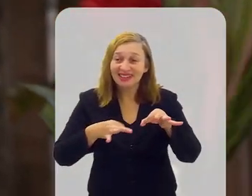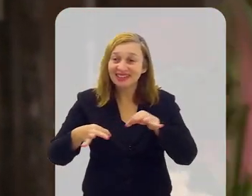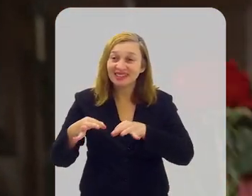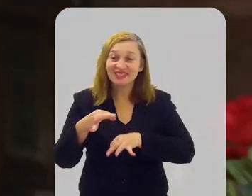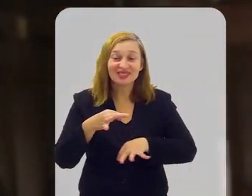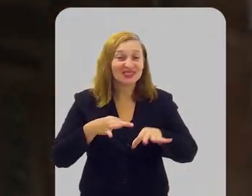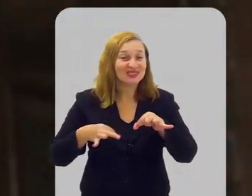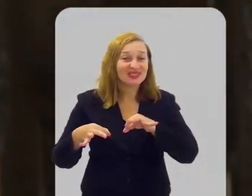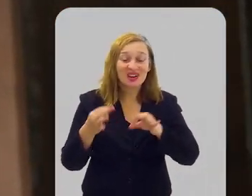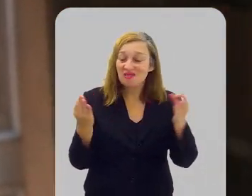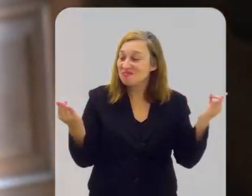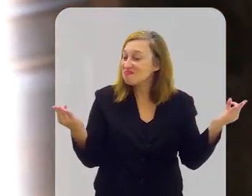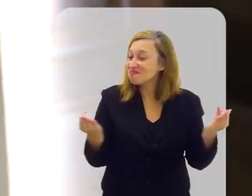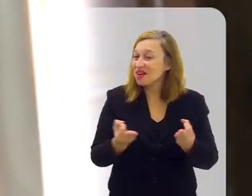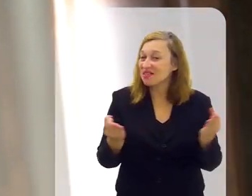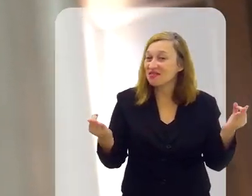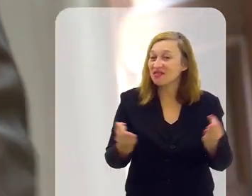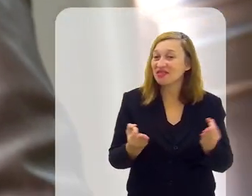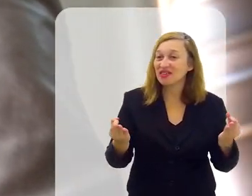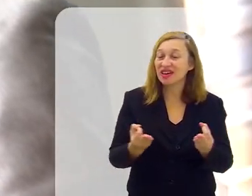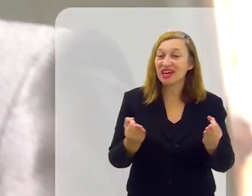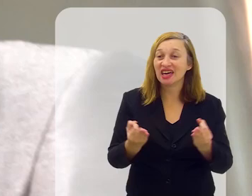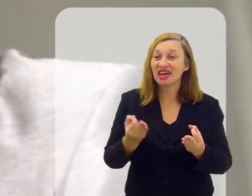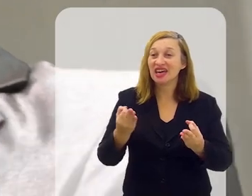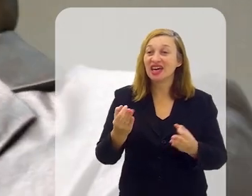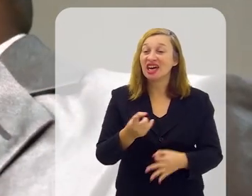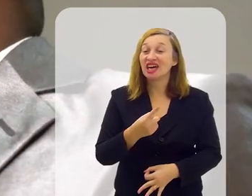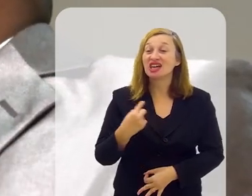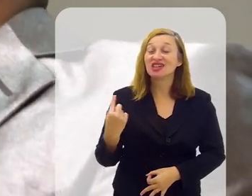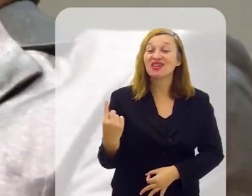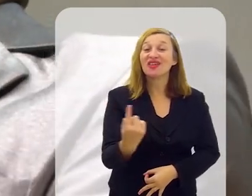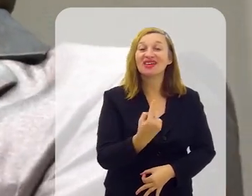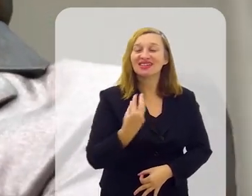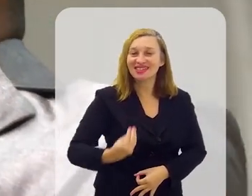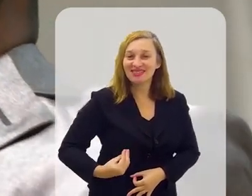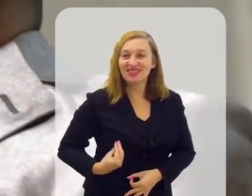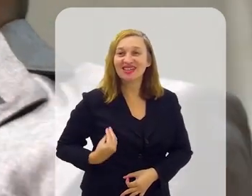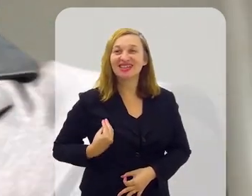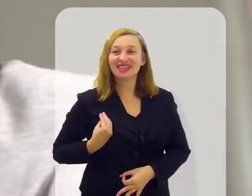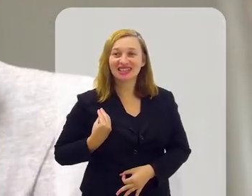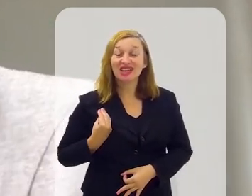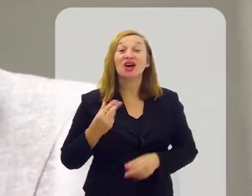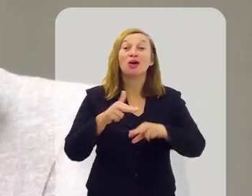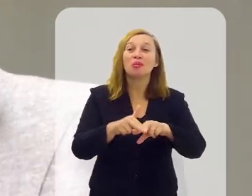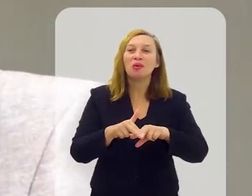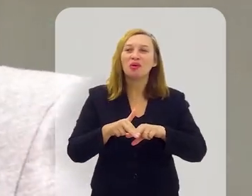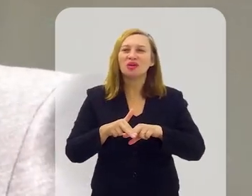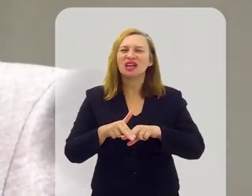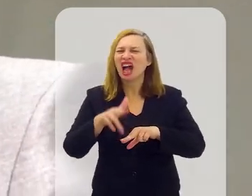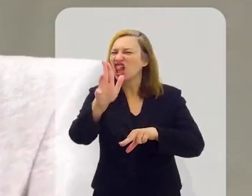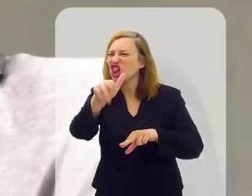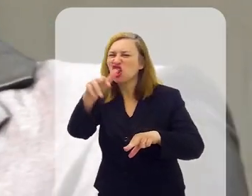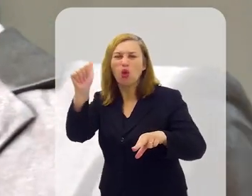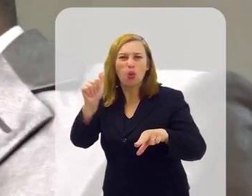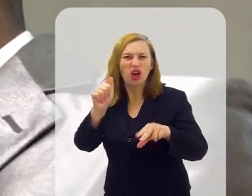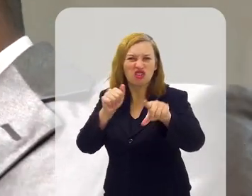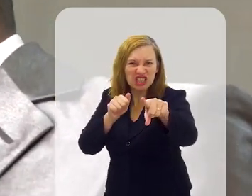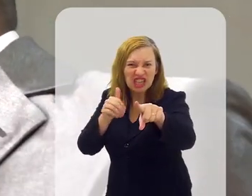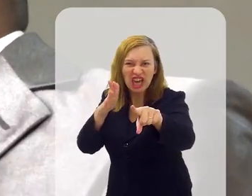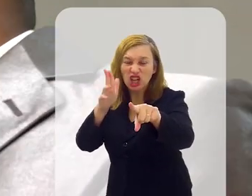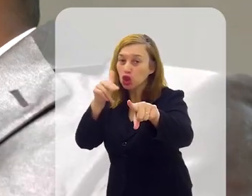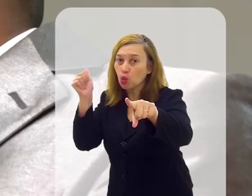um plano perfeito em nossa vida. Por